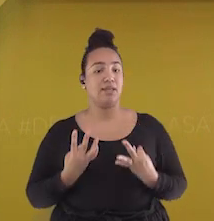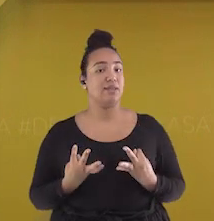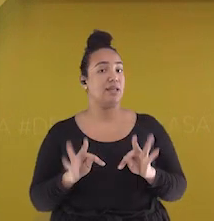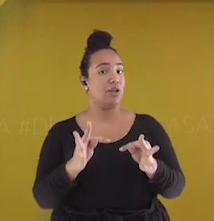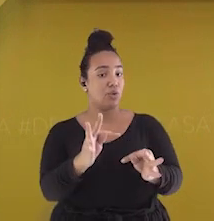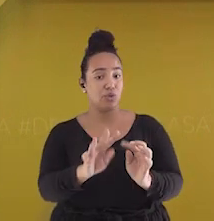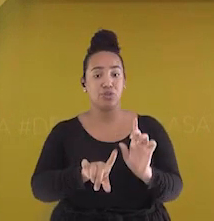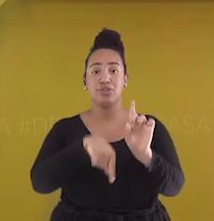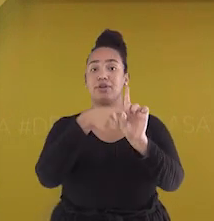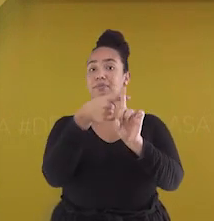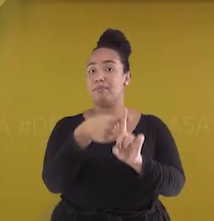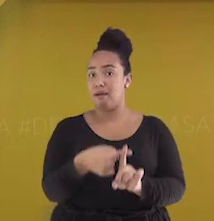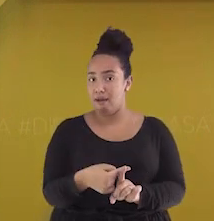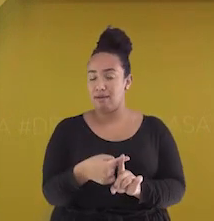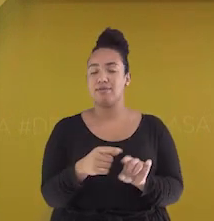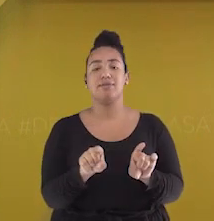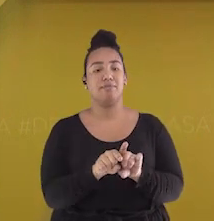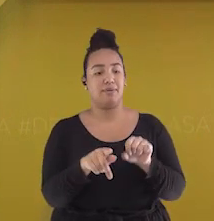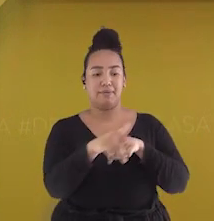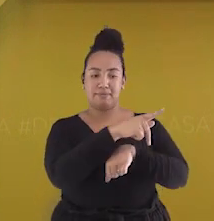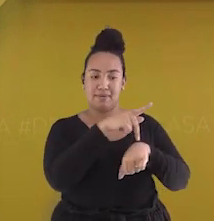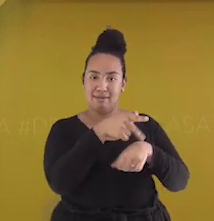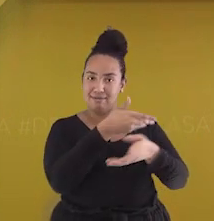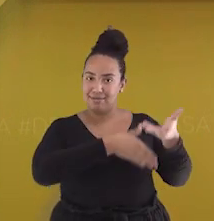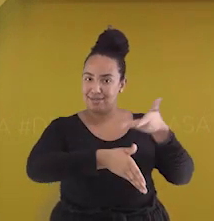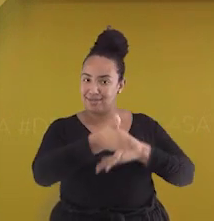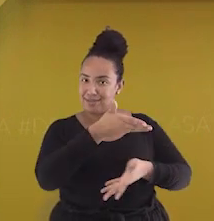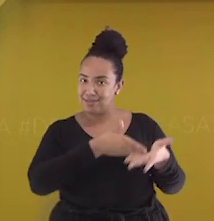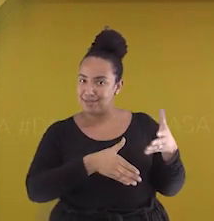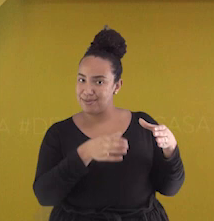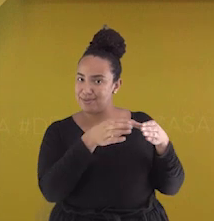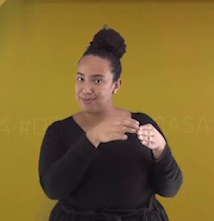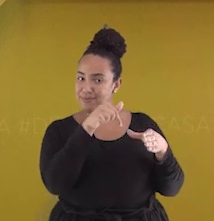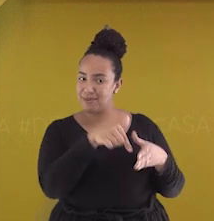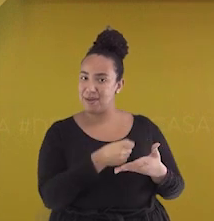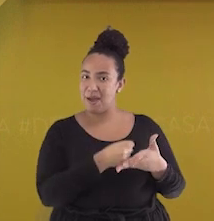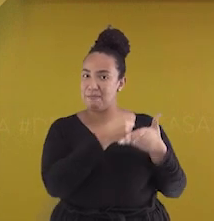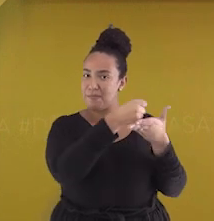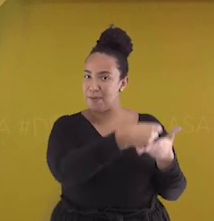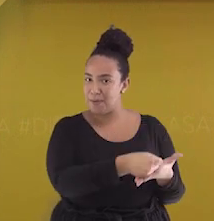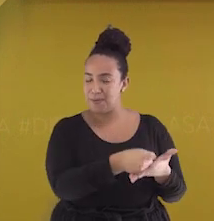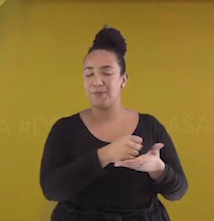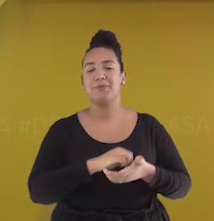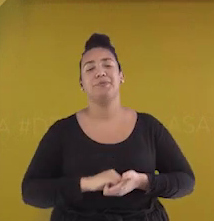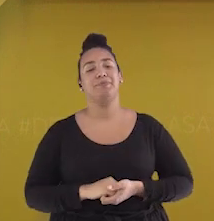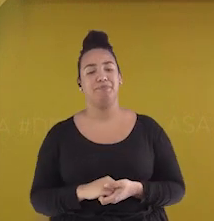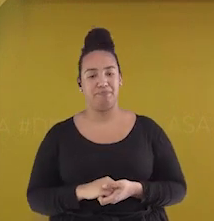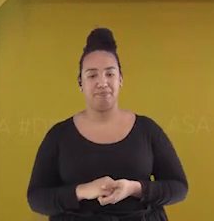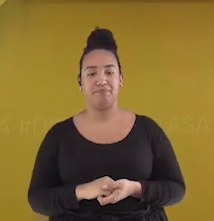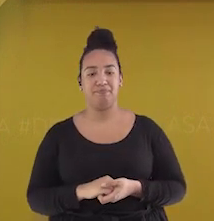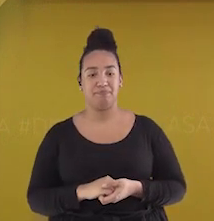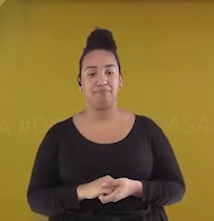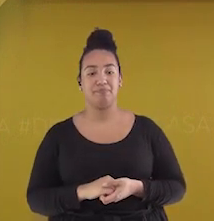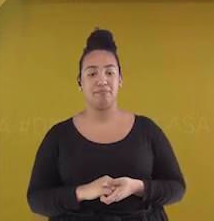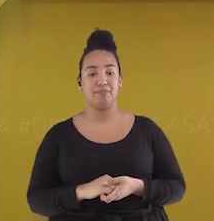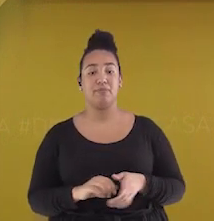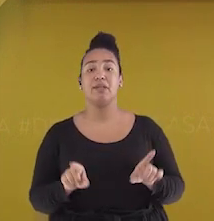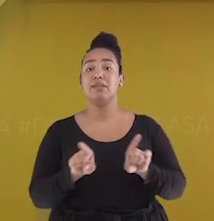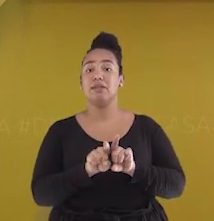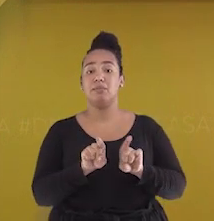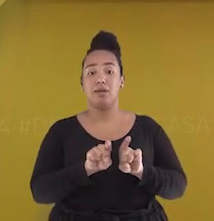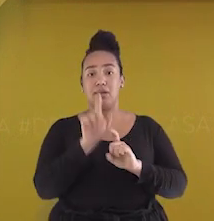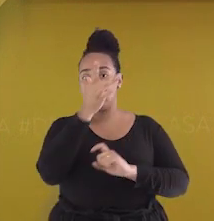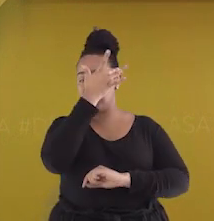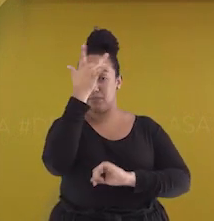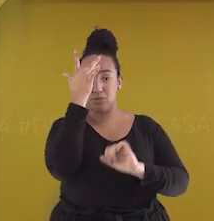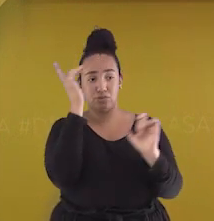tecnológicas, maior circulação de tecnologias entre os países em comum, um apoiando o outro. E livre